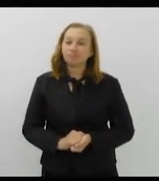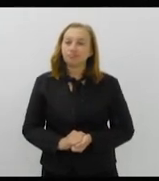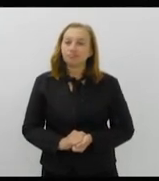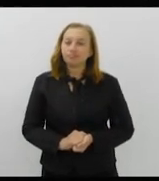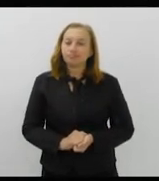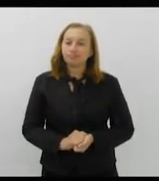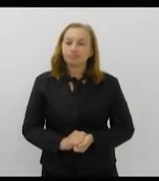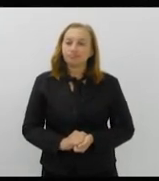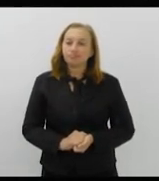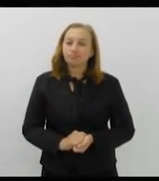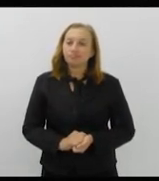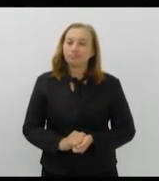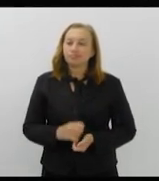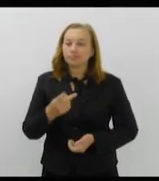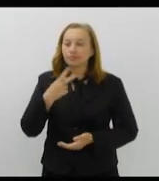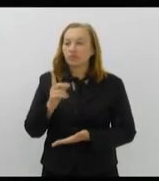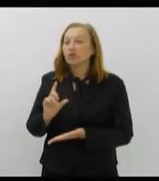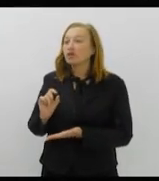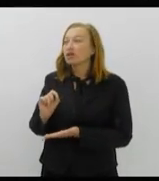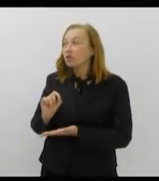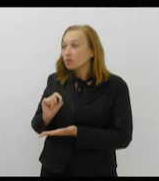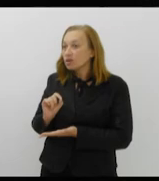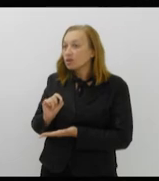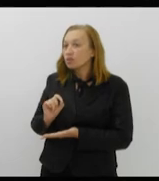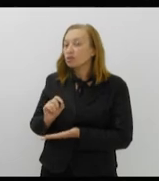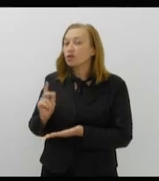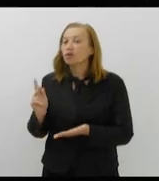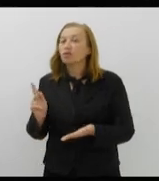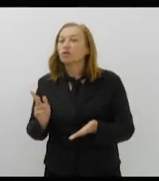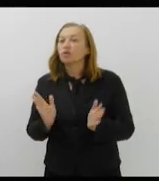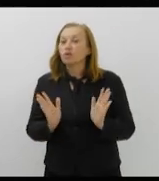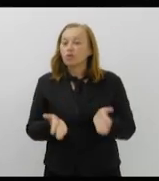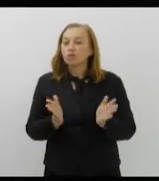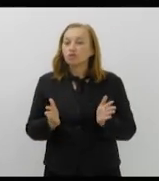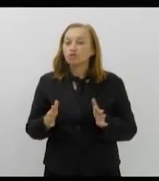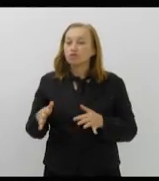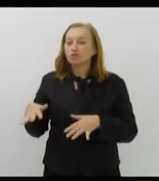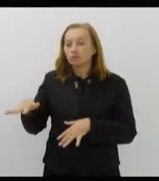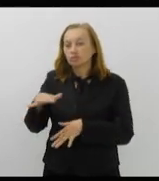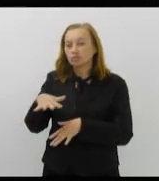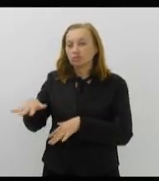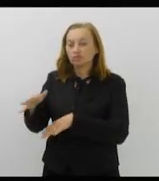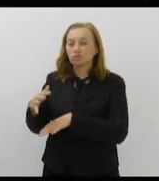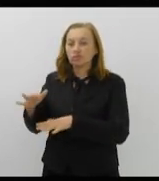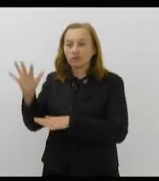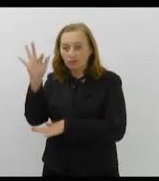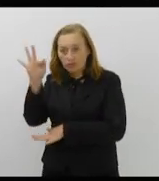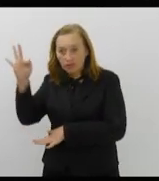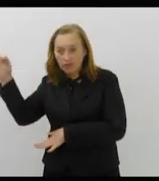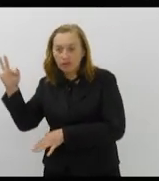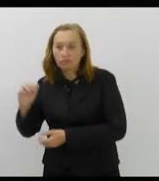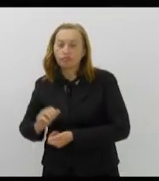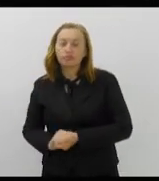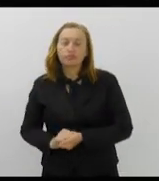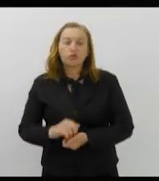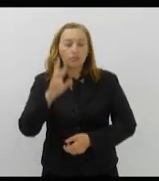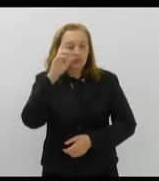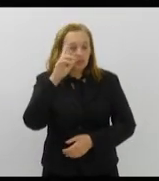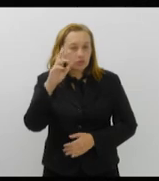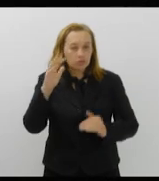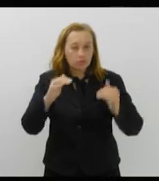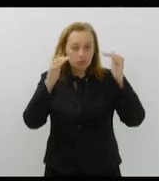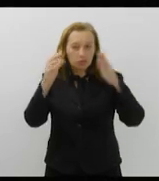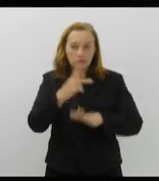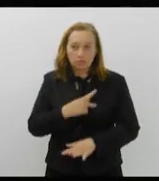que que tá acontecendo hoje no senado federal Como sabe vossa excelência O